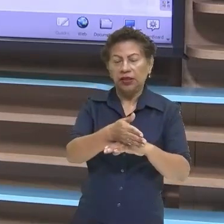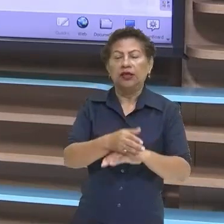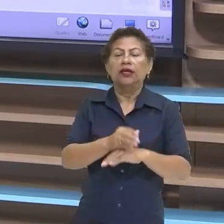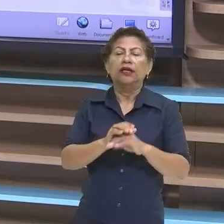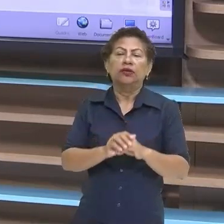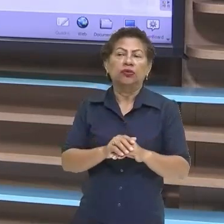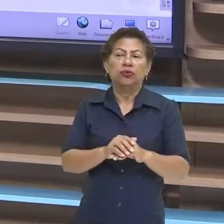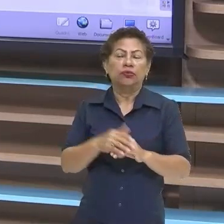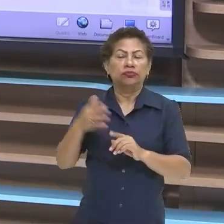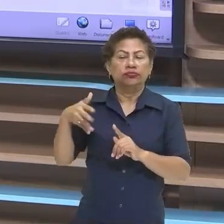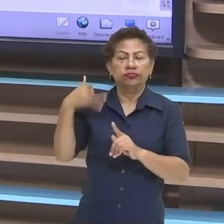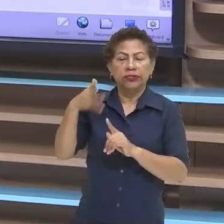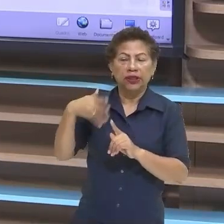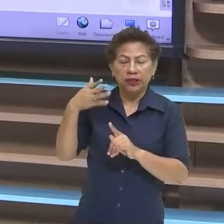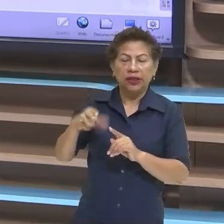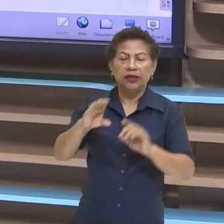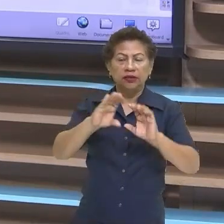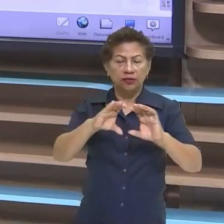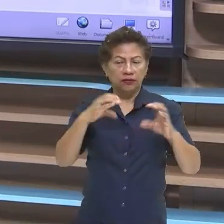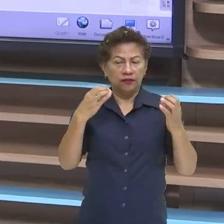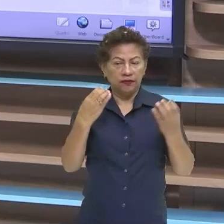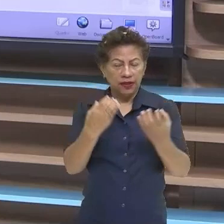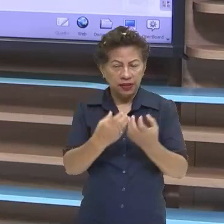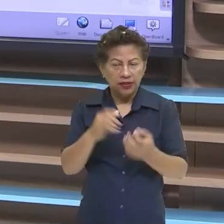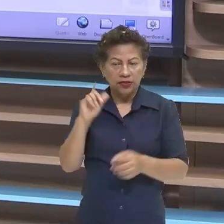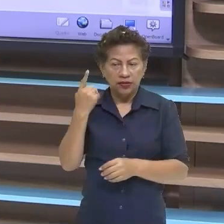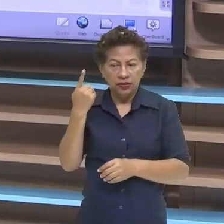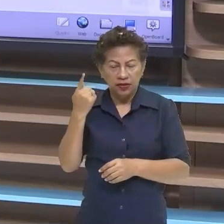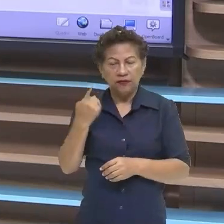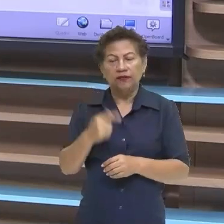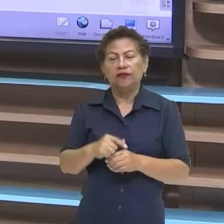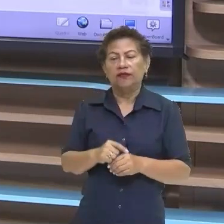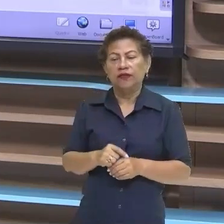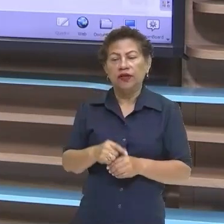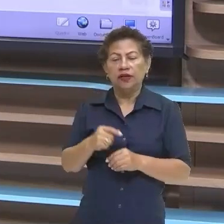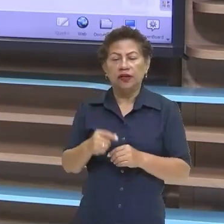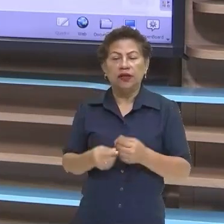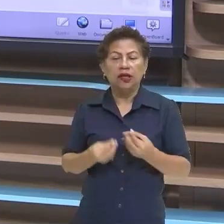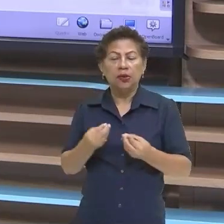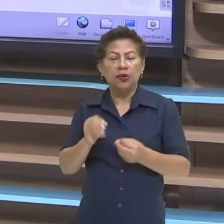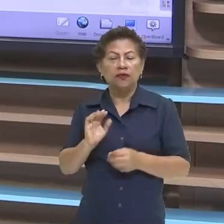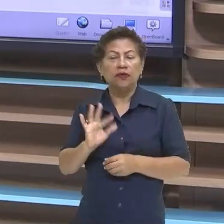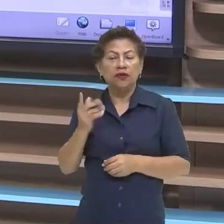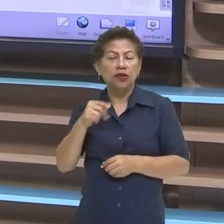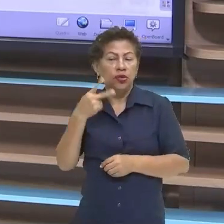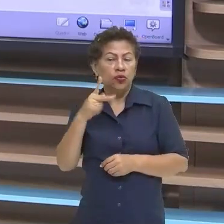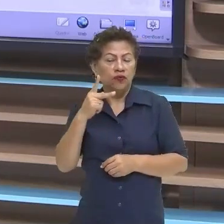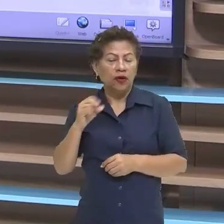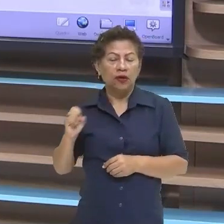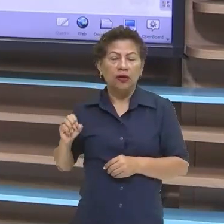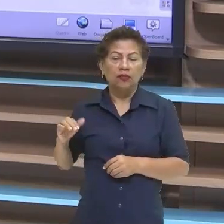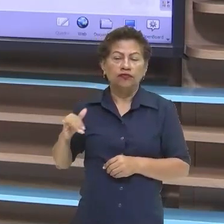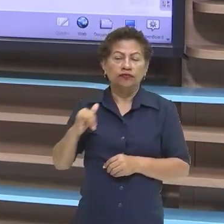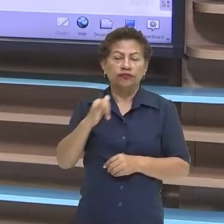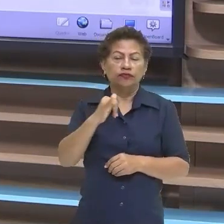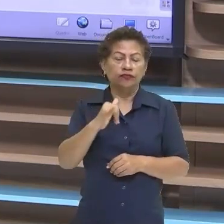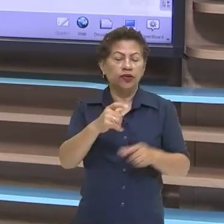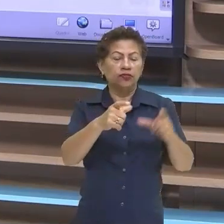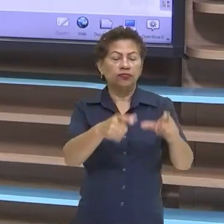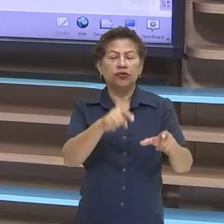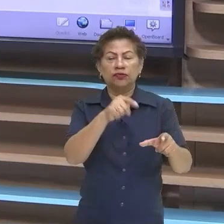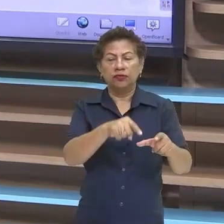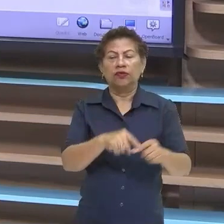geografia ou uma outra conferência aí relacionadas ao estudo da geografia ou da educação, de uma forma geral, que é a minha área, eu posso ir